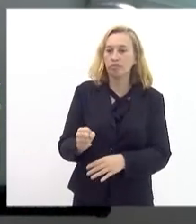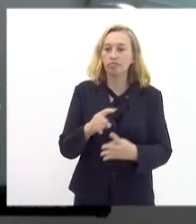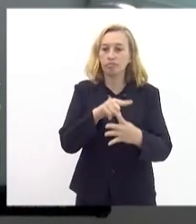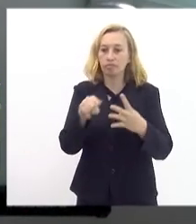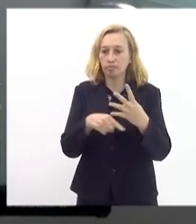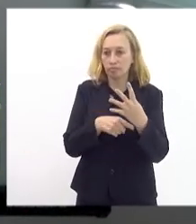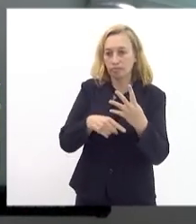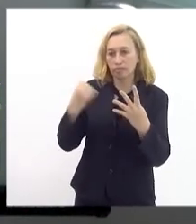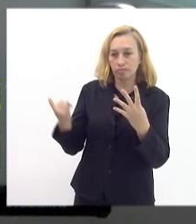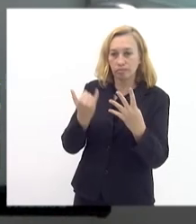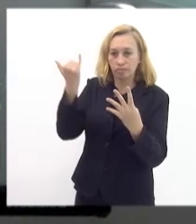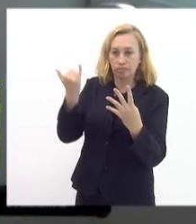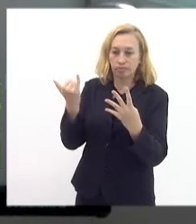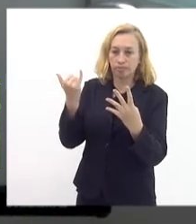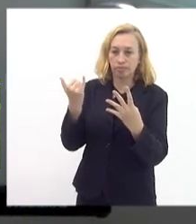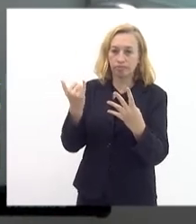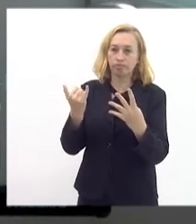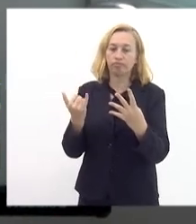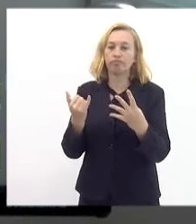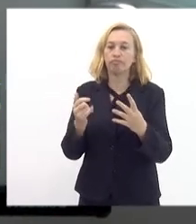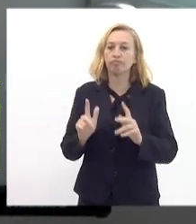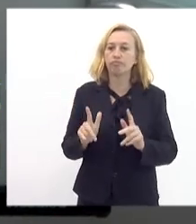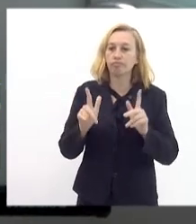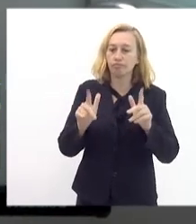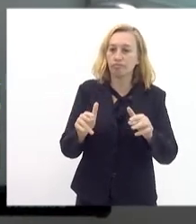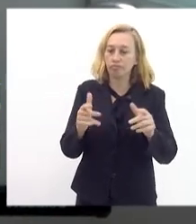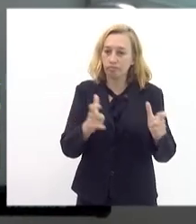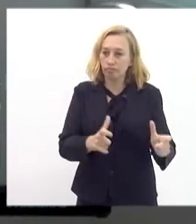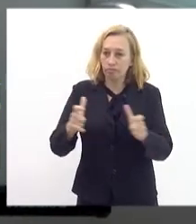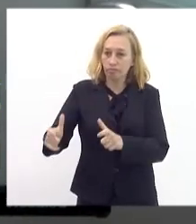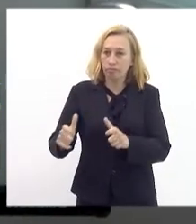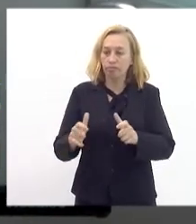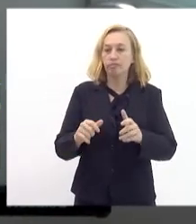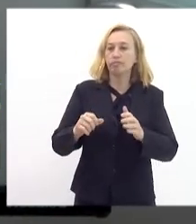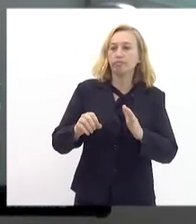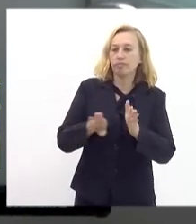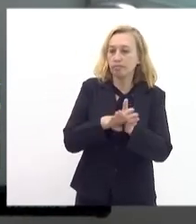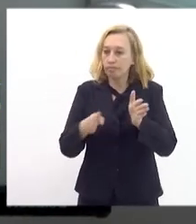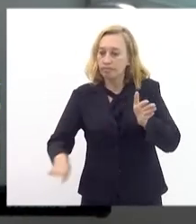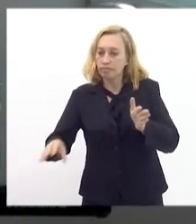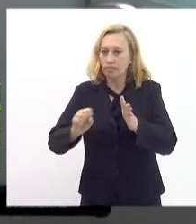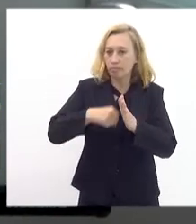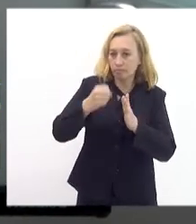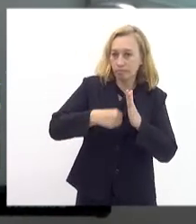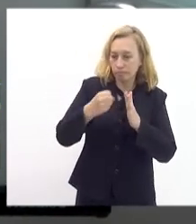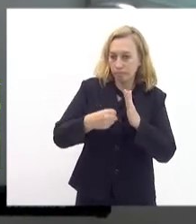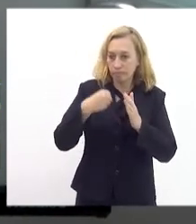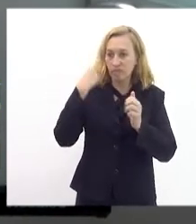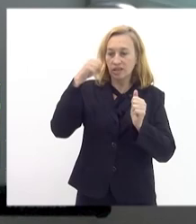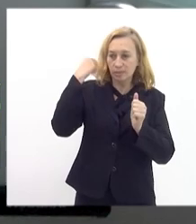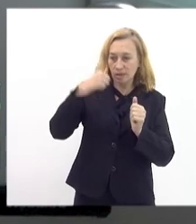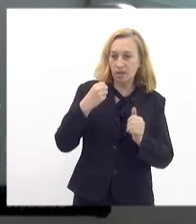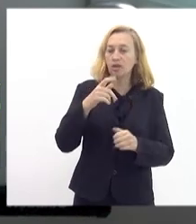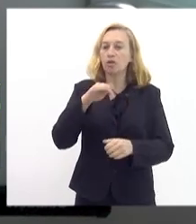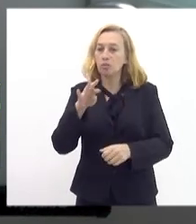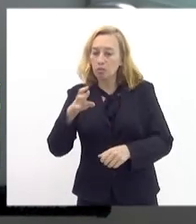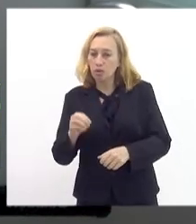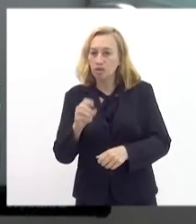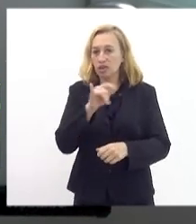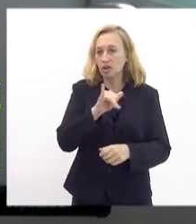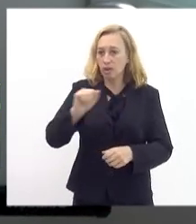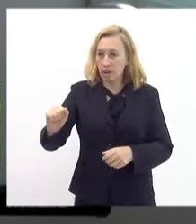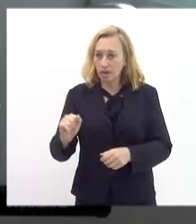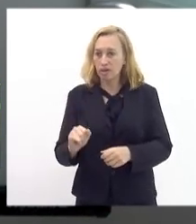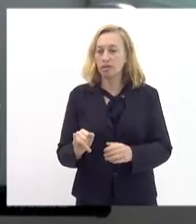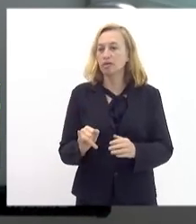embarcações que foram agrupadas no mesmo ponto na Baía de Sepetiba no Porto de Itaguaí com a linha